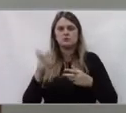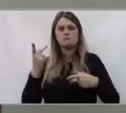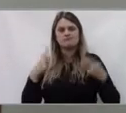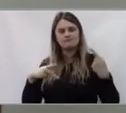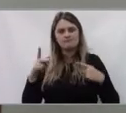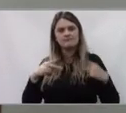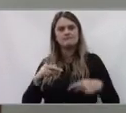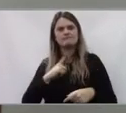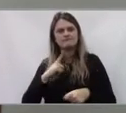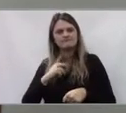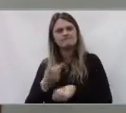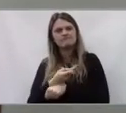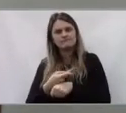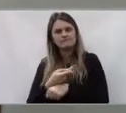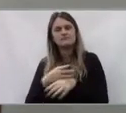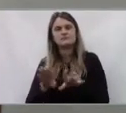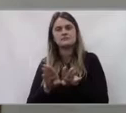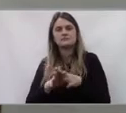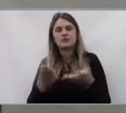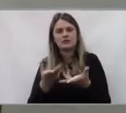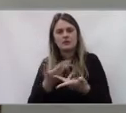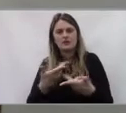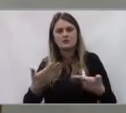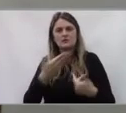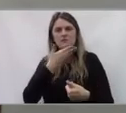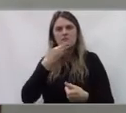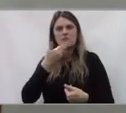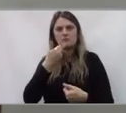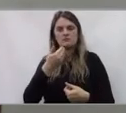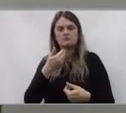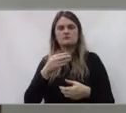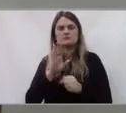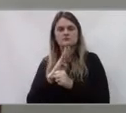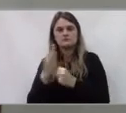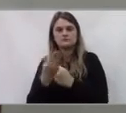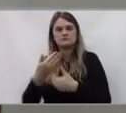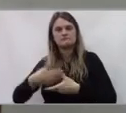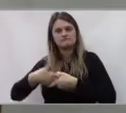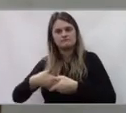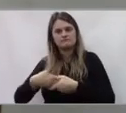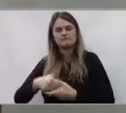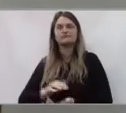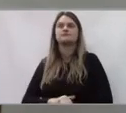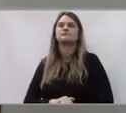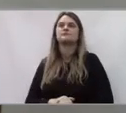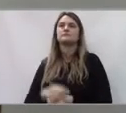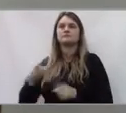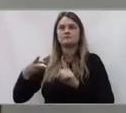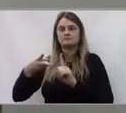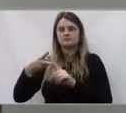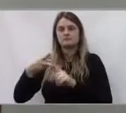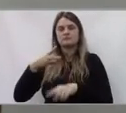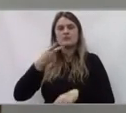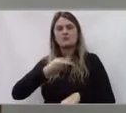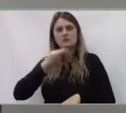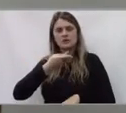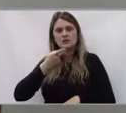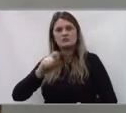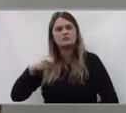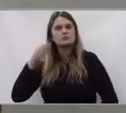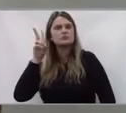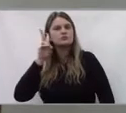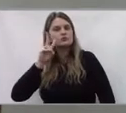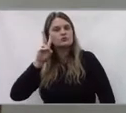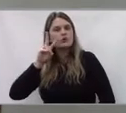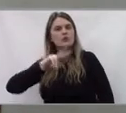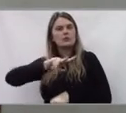também melhorias para aquela região. Então, parabéns a todos. Falar também um pouco da história do